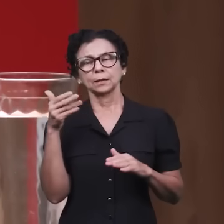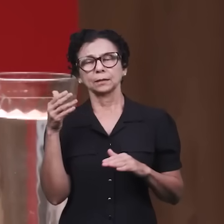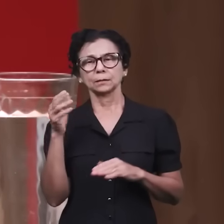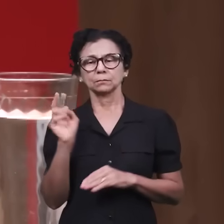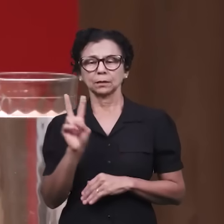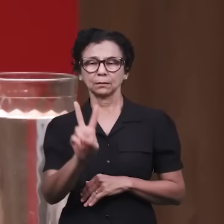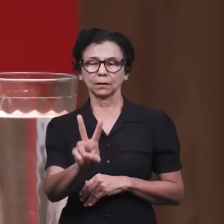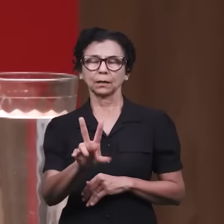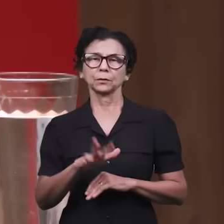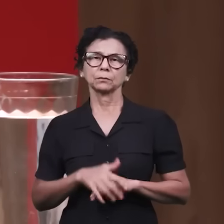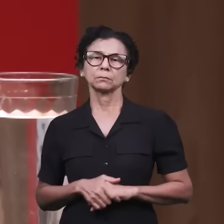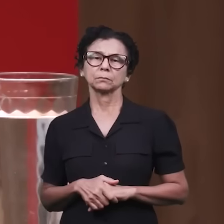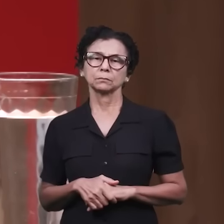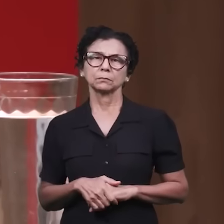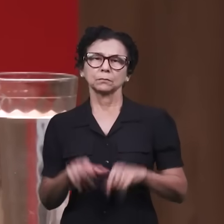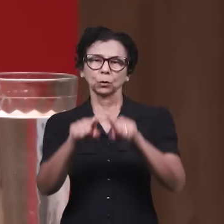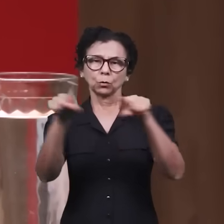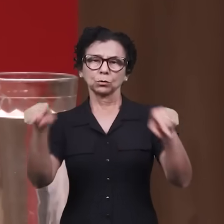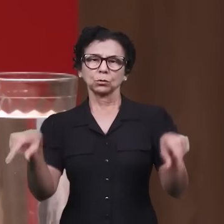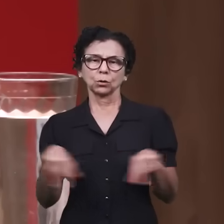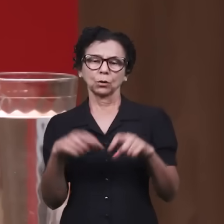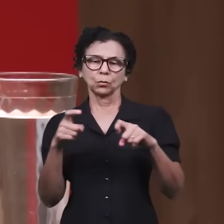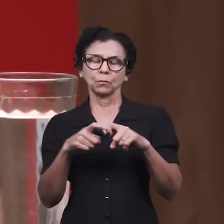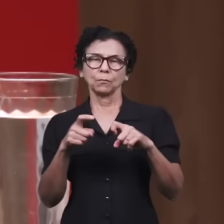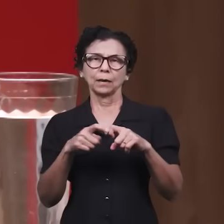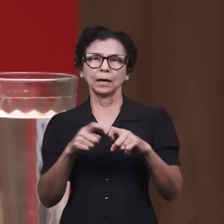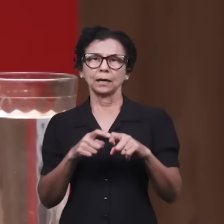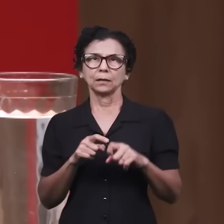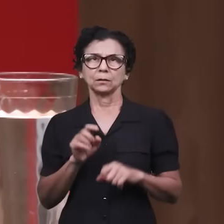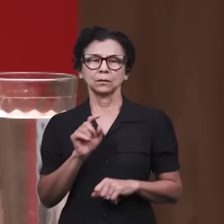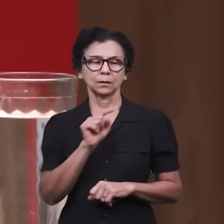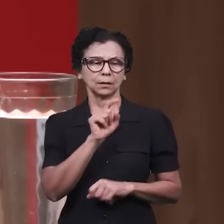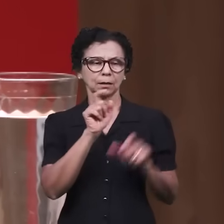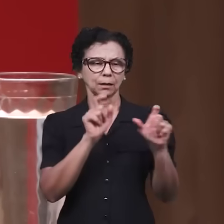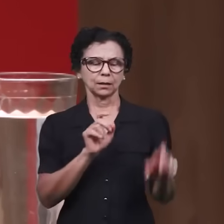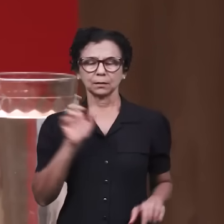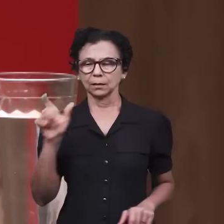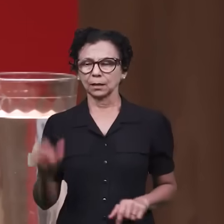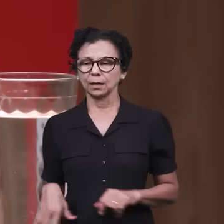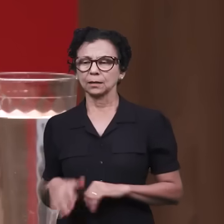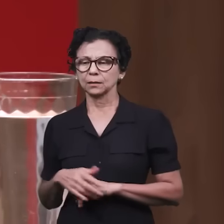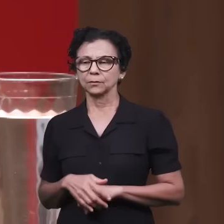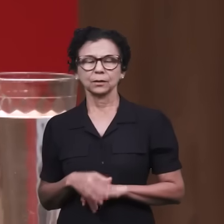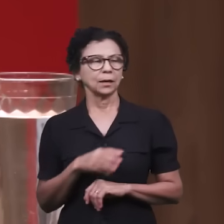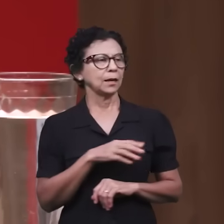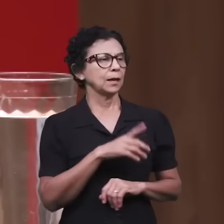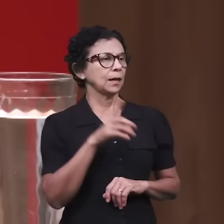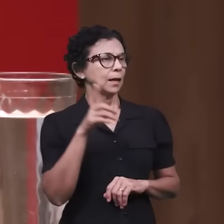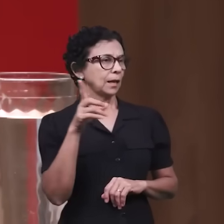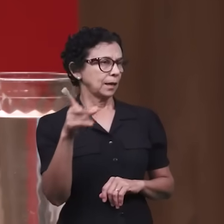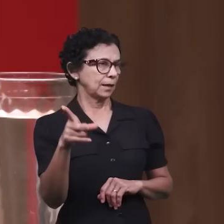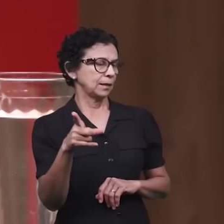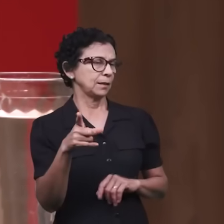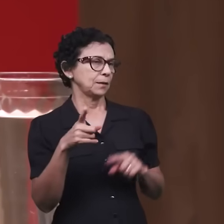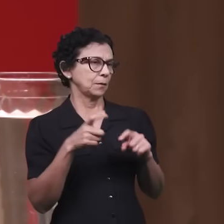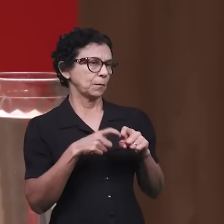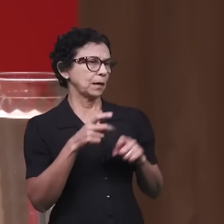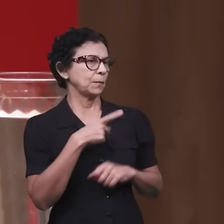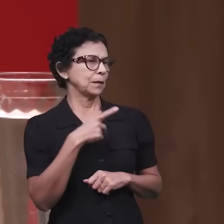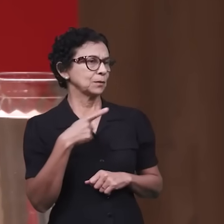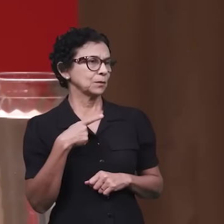senhoras. E no meio da conversa, uma olhou para a outra e disse: o doutor é pastor. Aí a outra falou assim: o senhor é